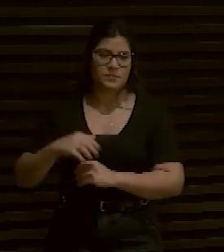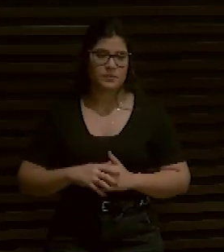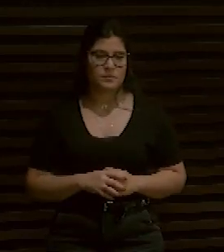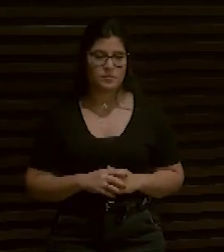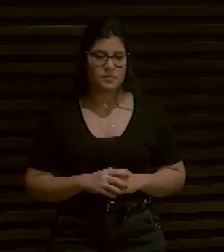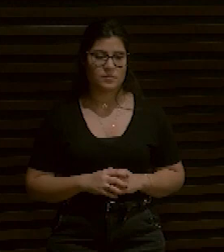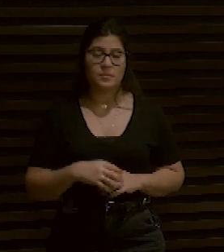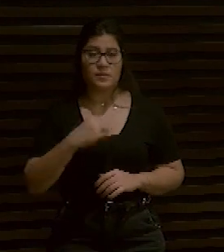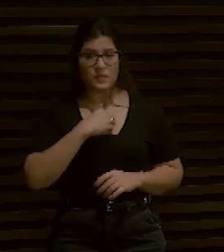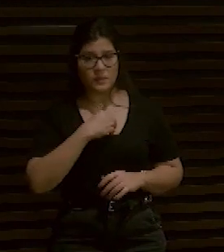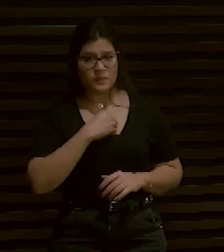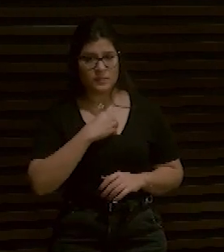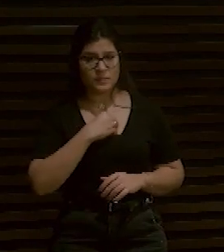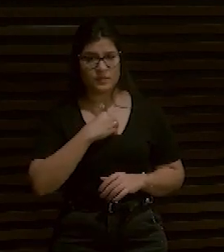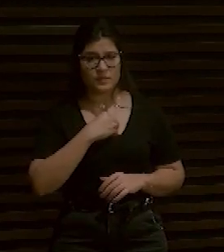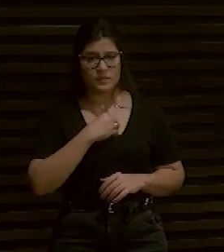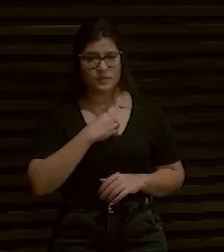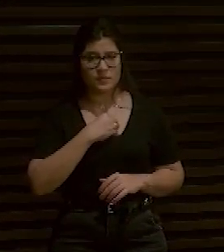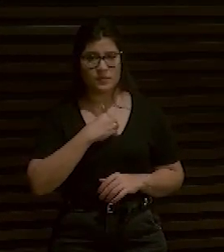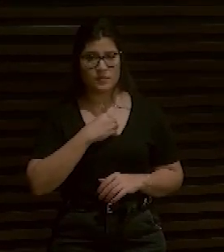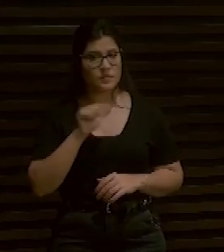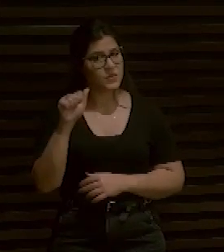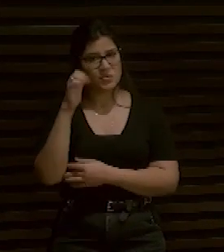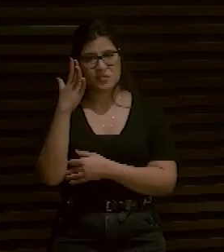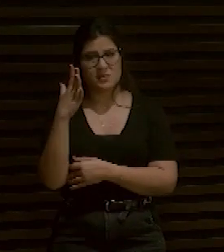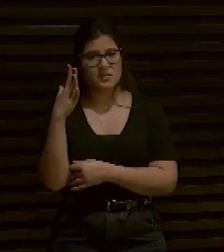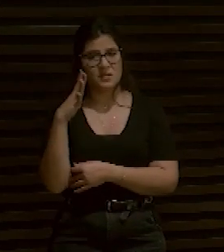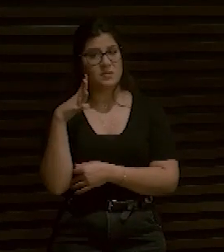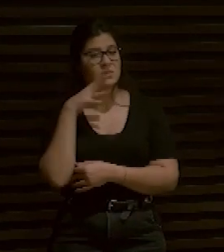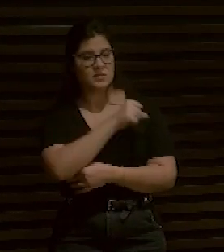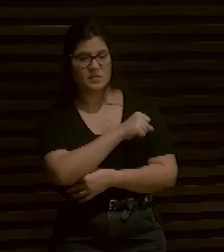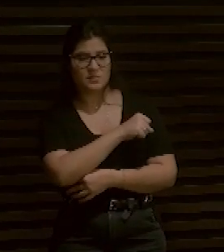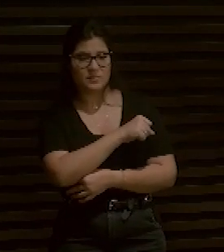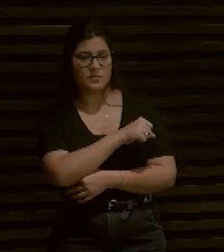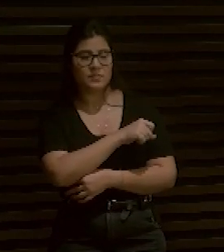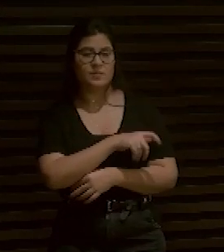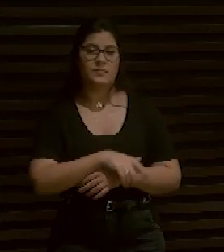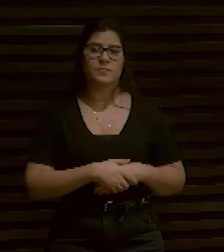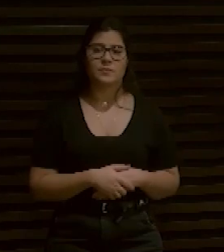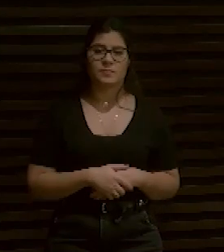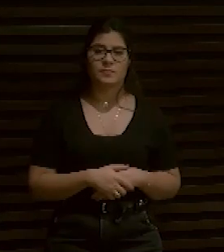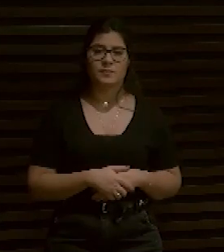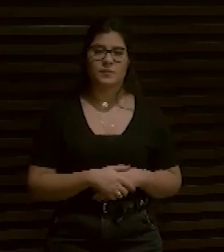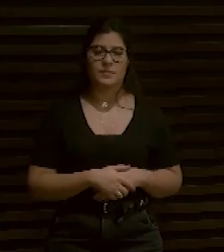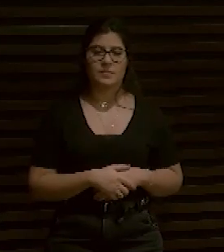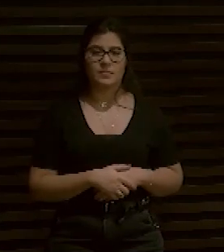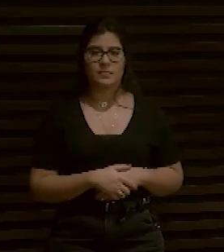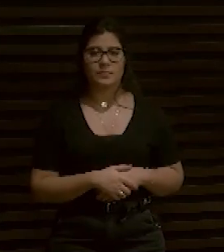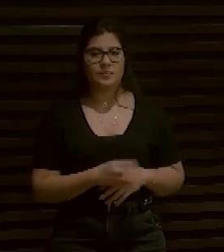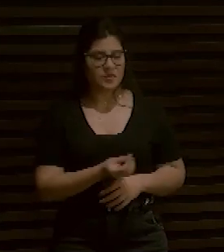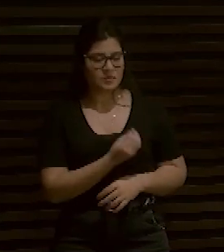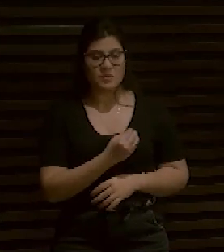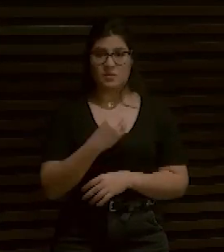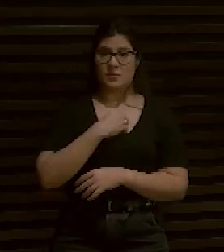Queridos, o pecado, ele não acontece de repente na nossa vida. Não é, de repente pequei. nós